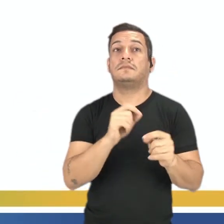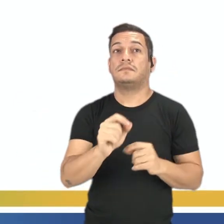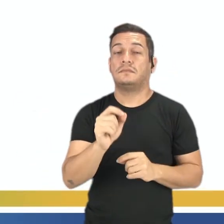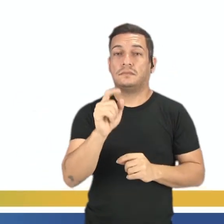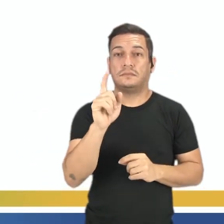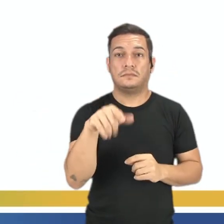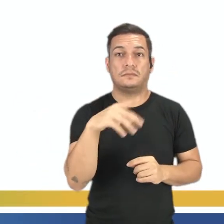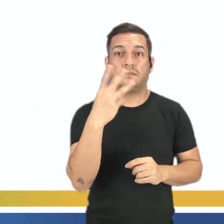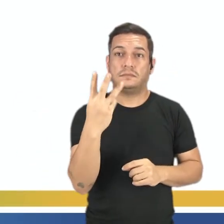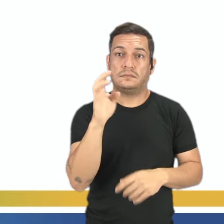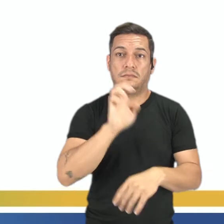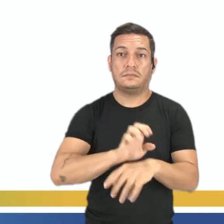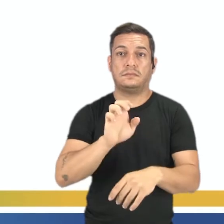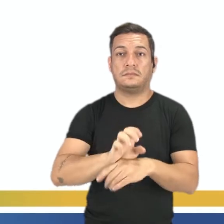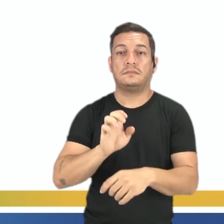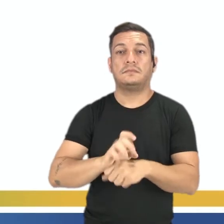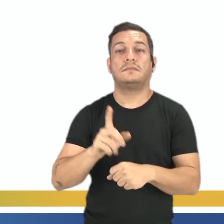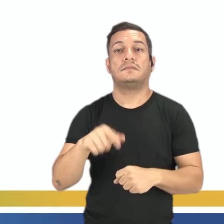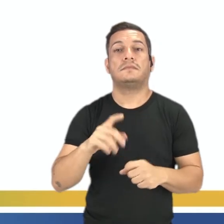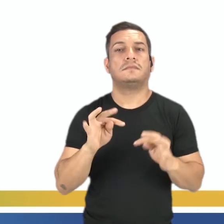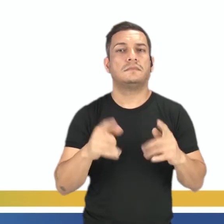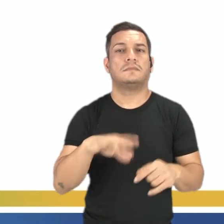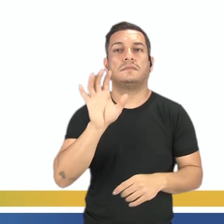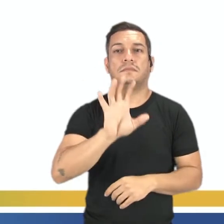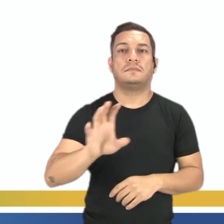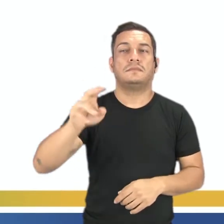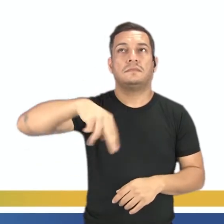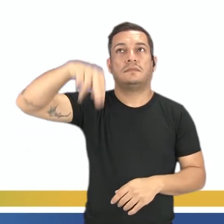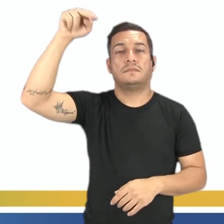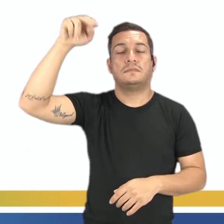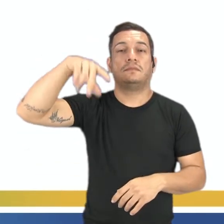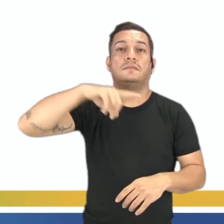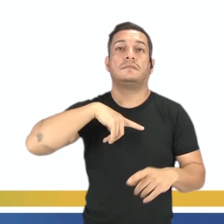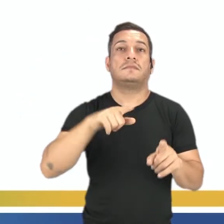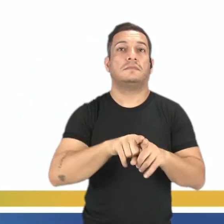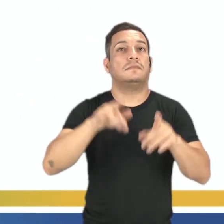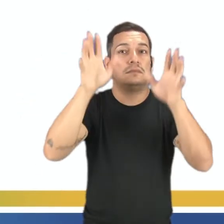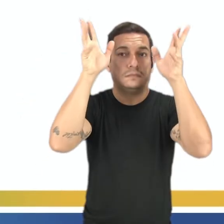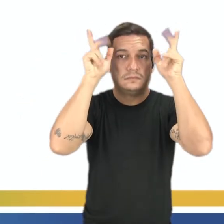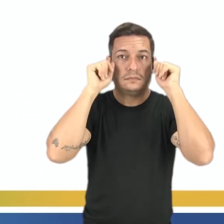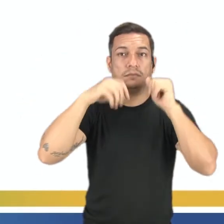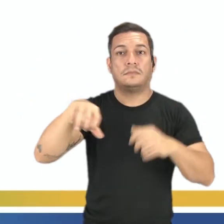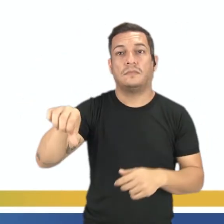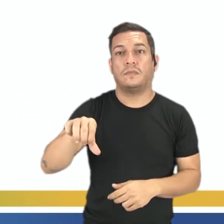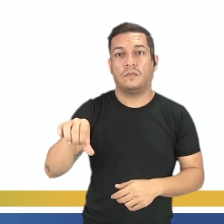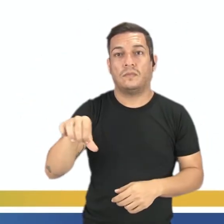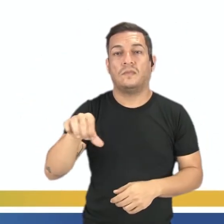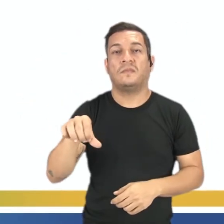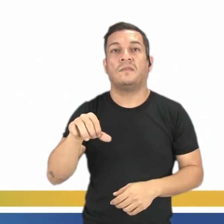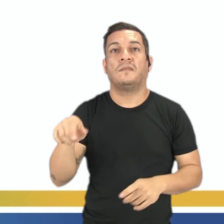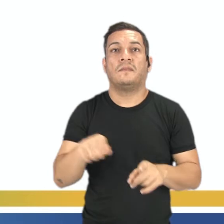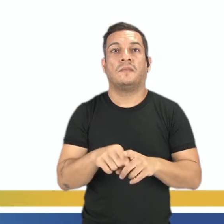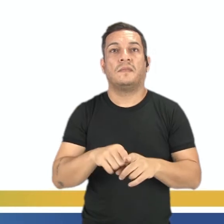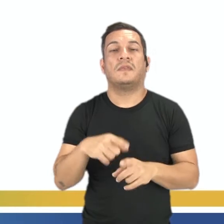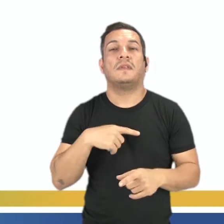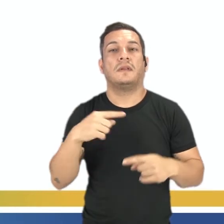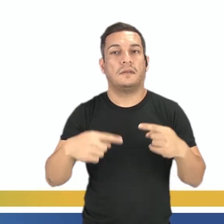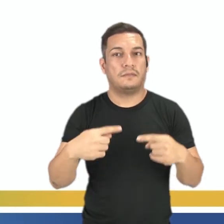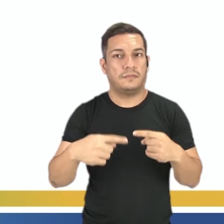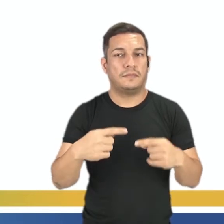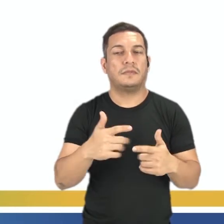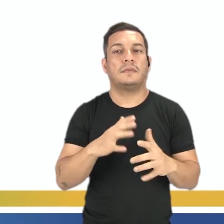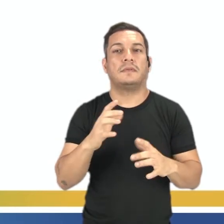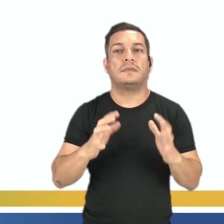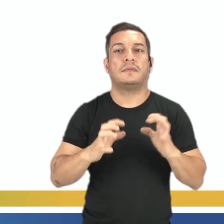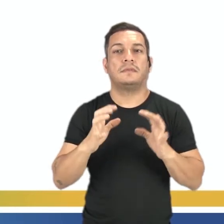três estados, né, todos eles são da região norte. E aí nós temos o Acre, aí, nono colocado, né, como área de conflitos de